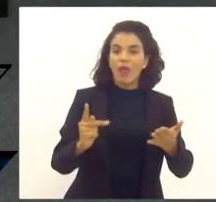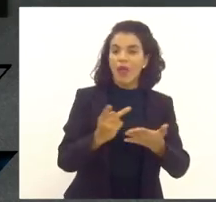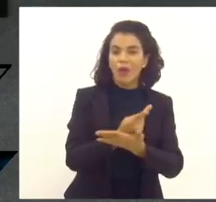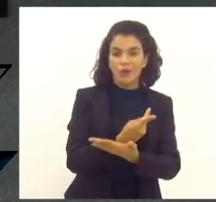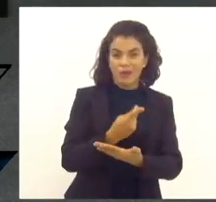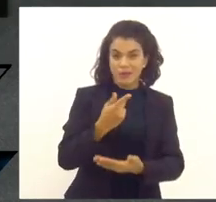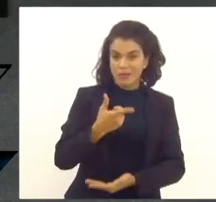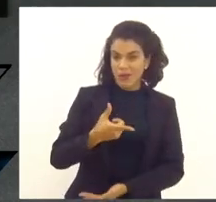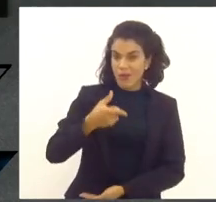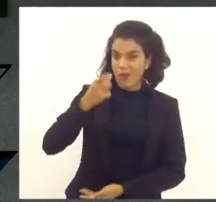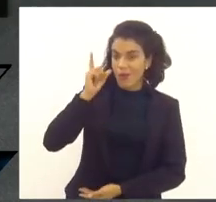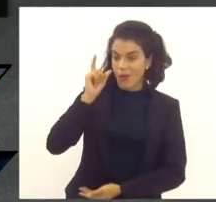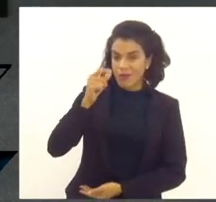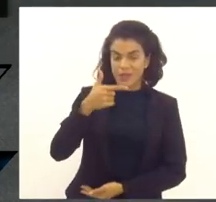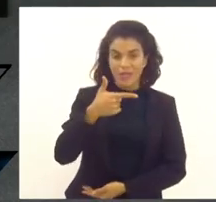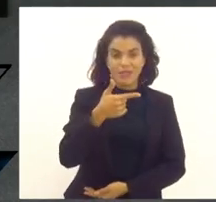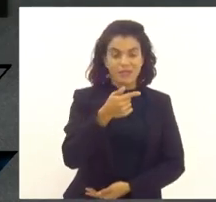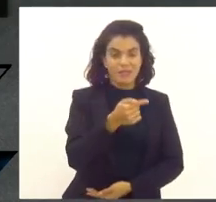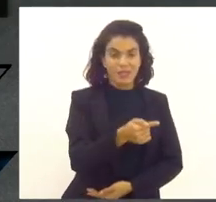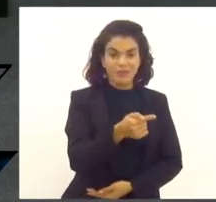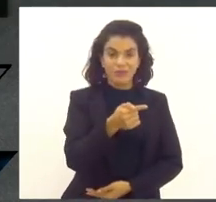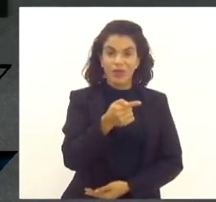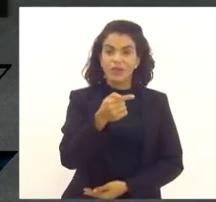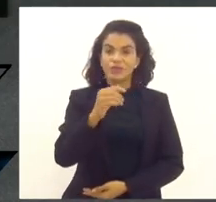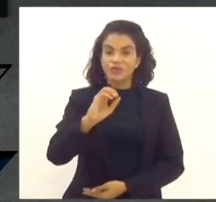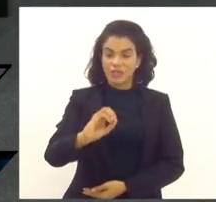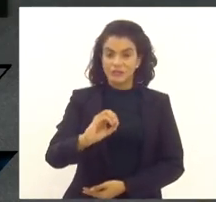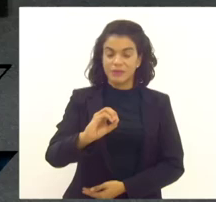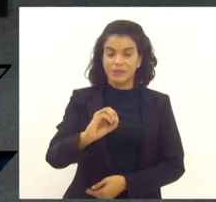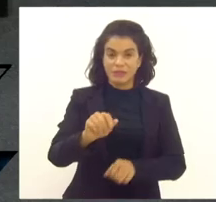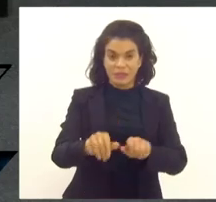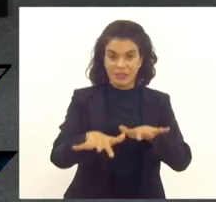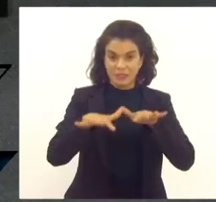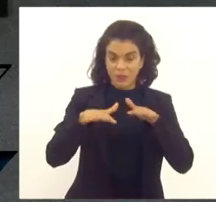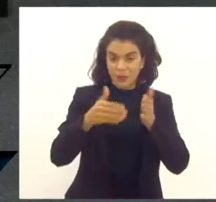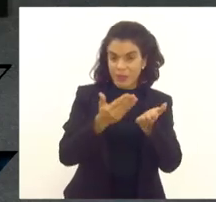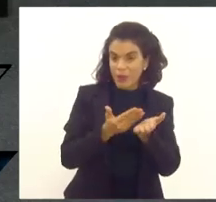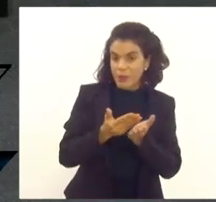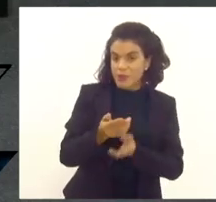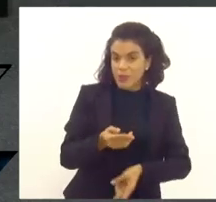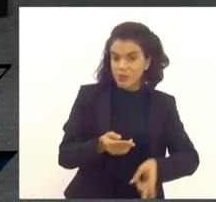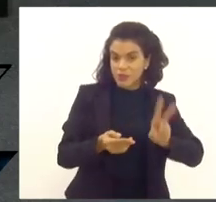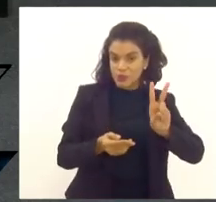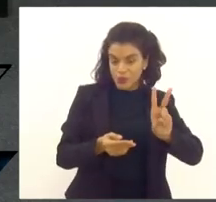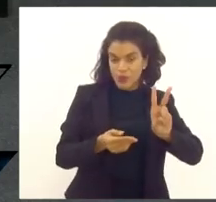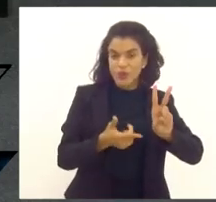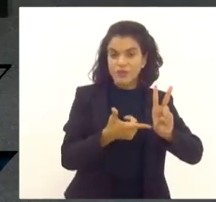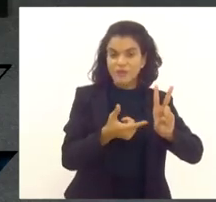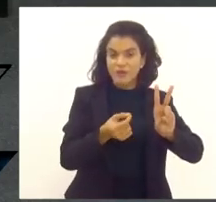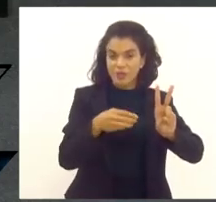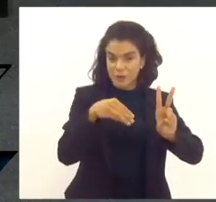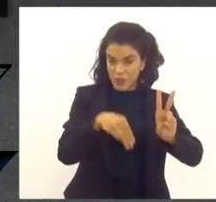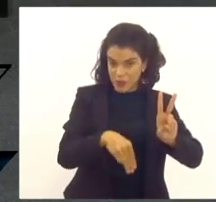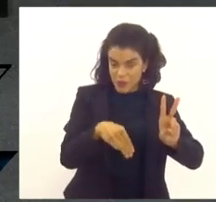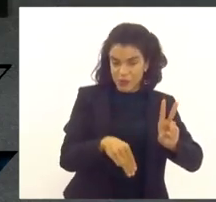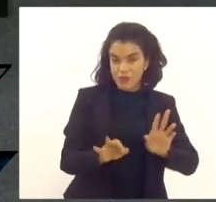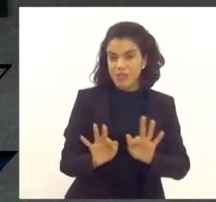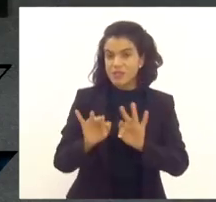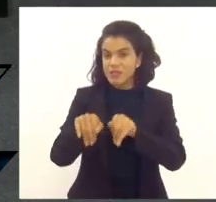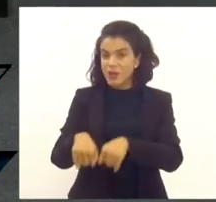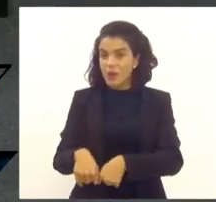septuagésima sétima seleção ordinária que iniciar das 14 horas e 20 minutos